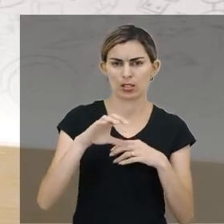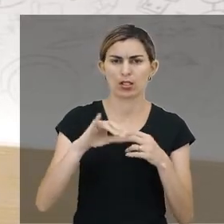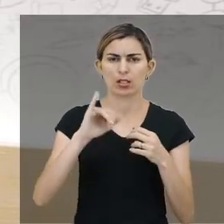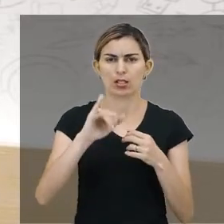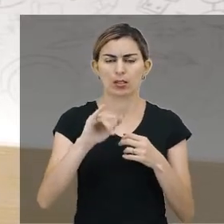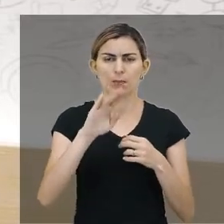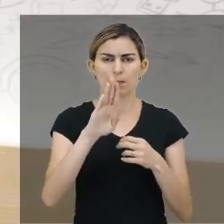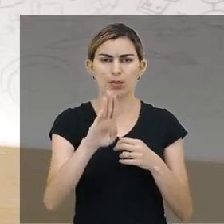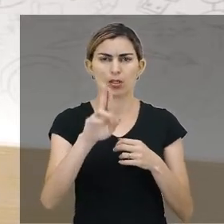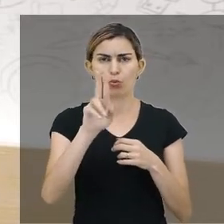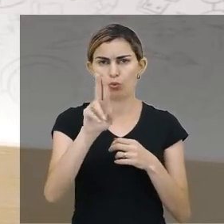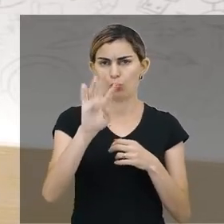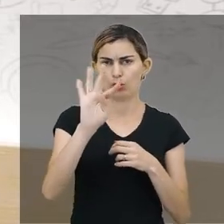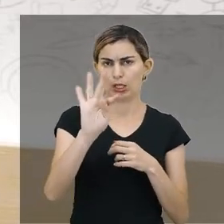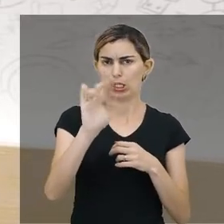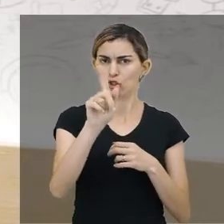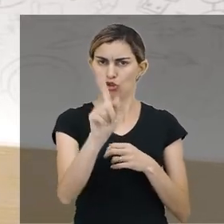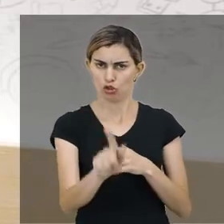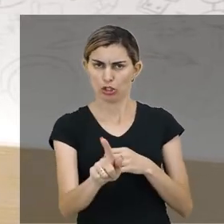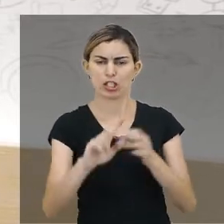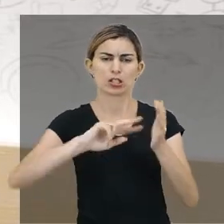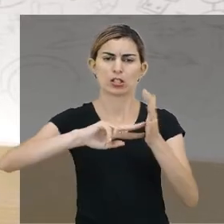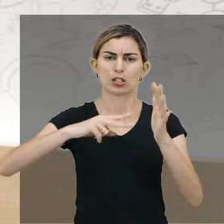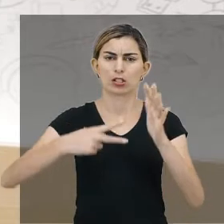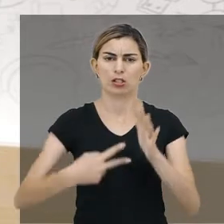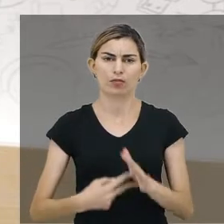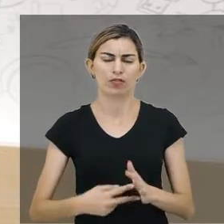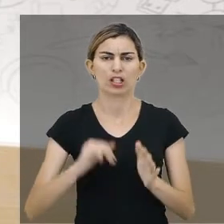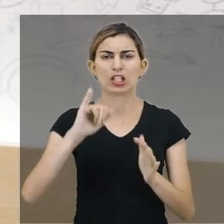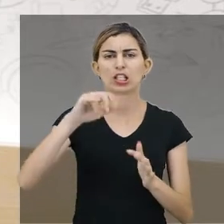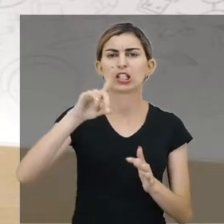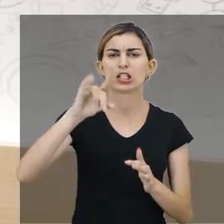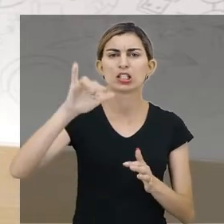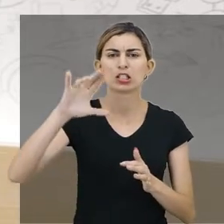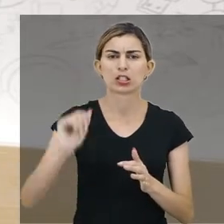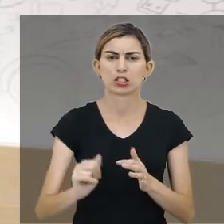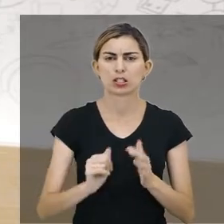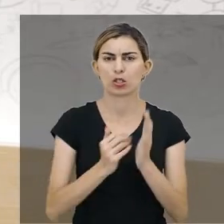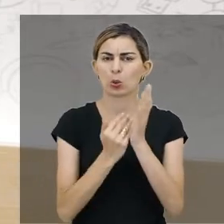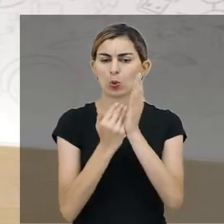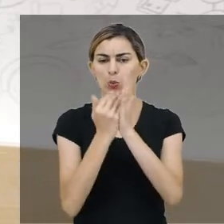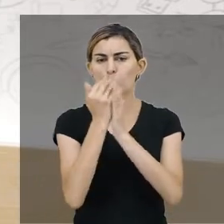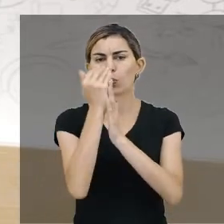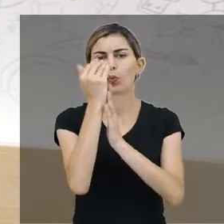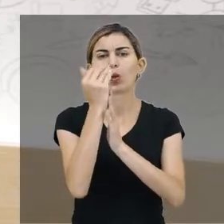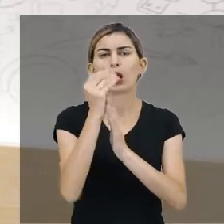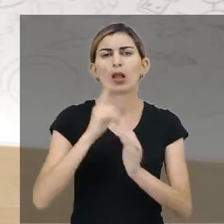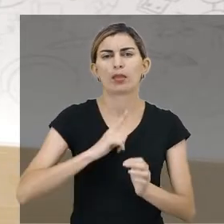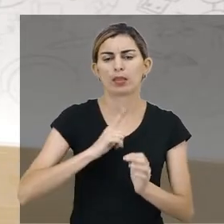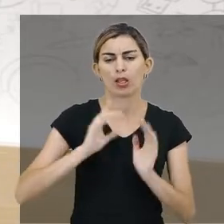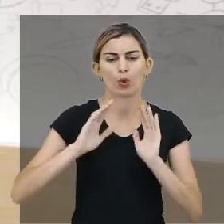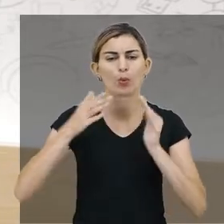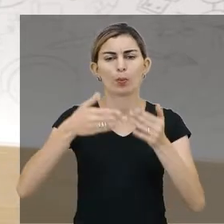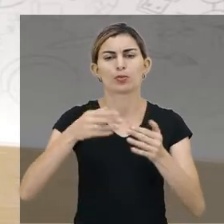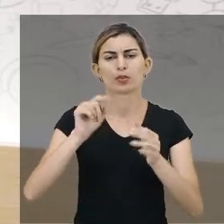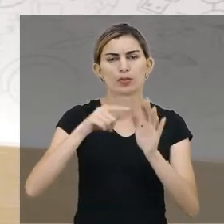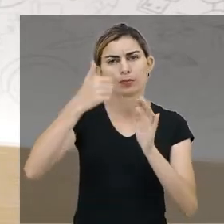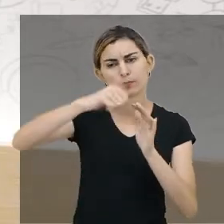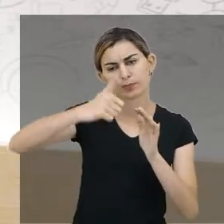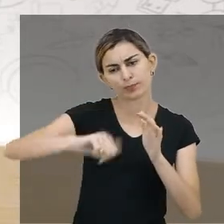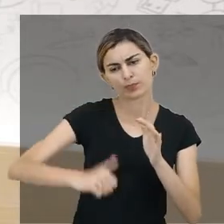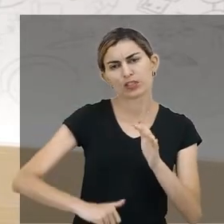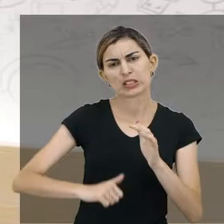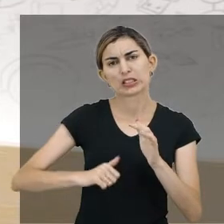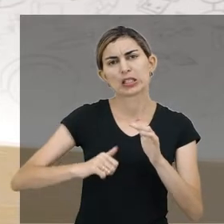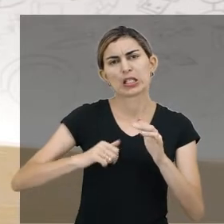sigla IB/UTG significa Índice de Bulbo Úmido Termômetro de Globo e tem por objetivo avaliar